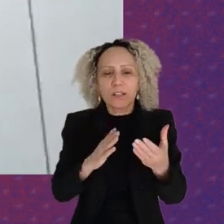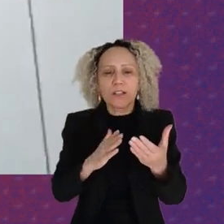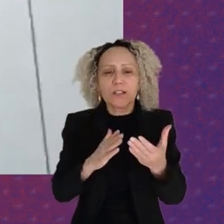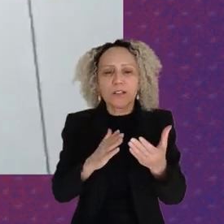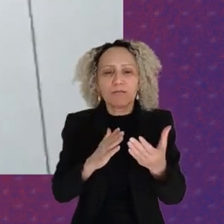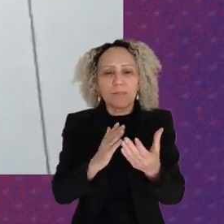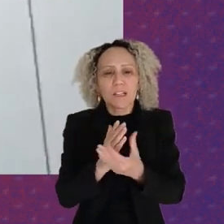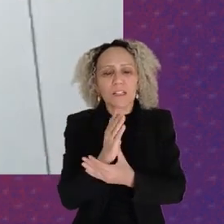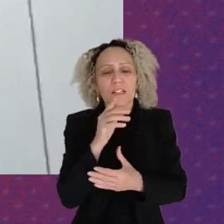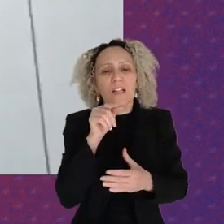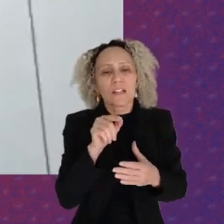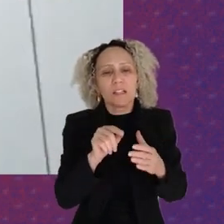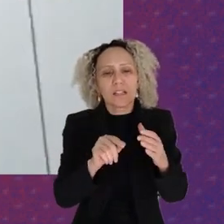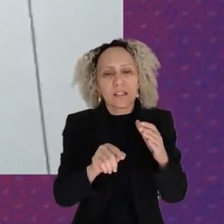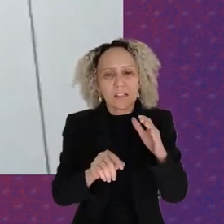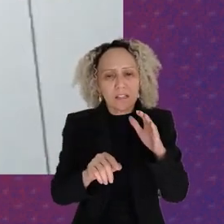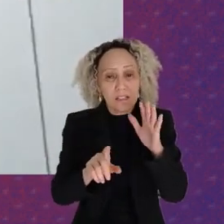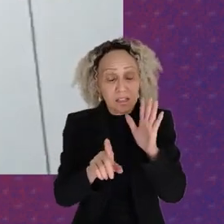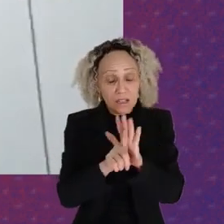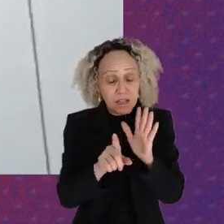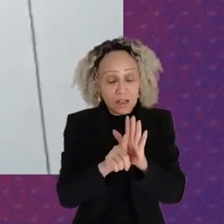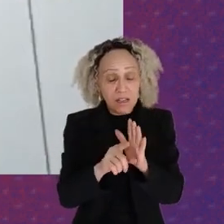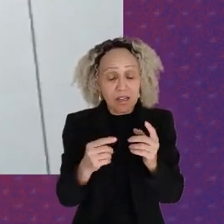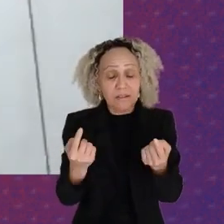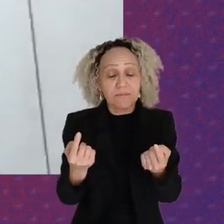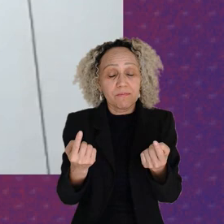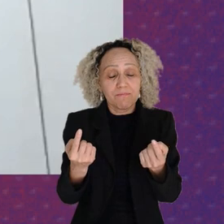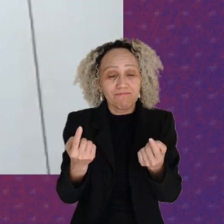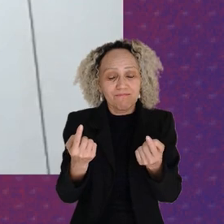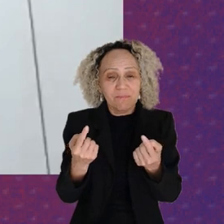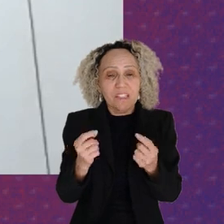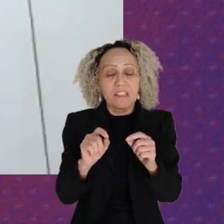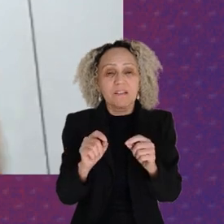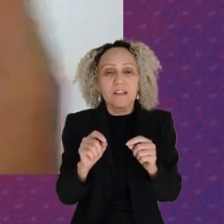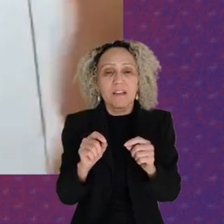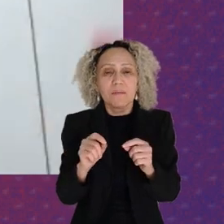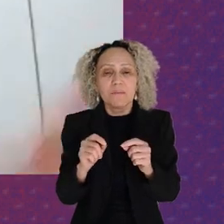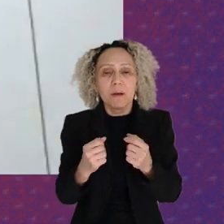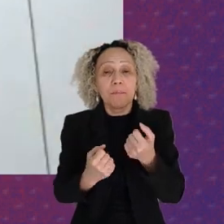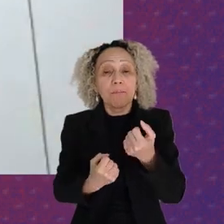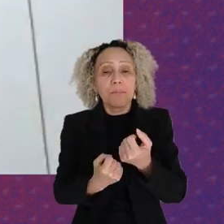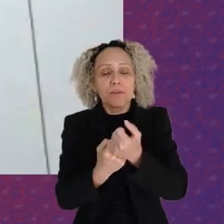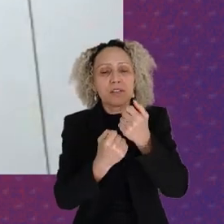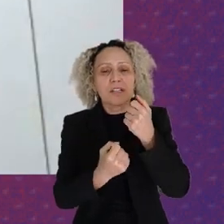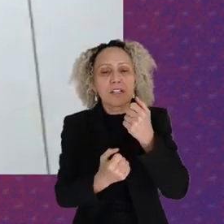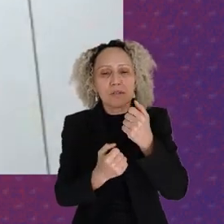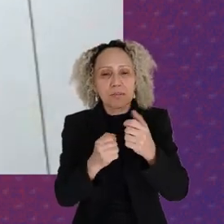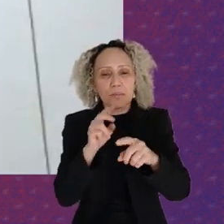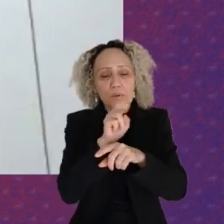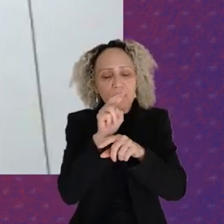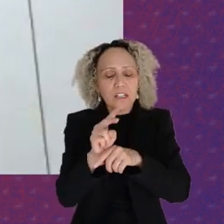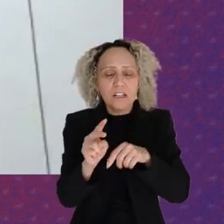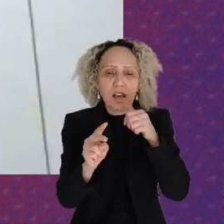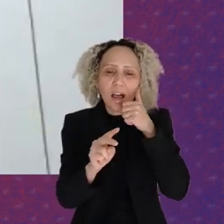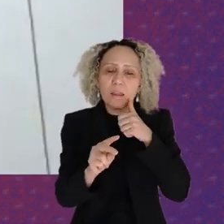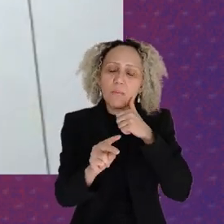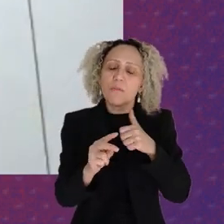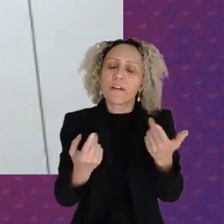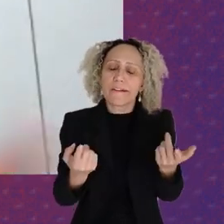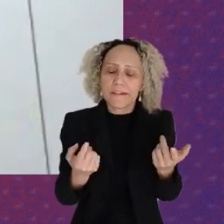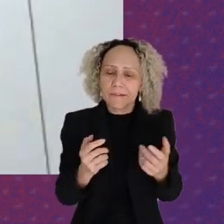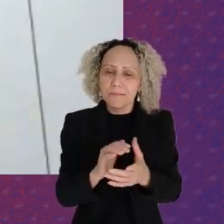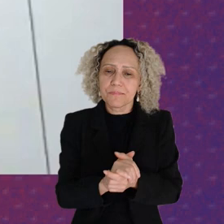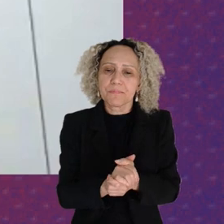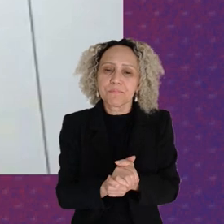mulheres, não violência política de gênero, raça e etnia, que é o que na nossa percepção consegue abranger a